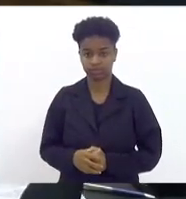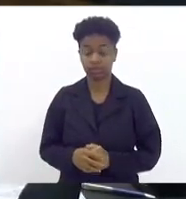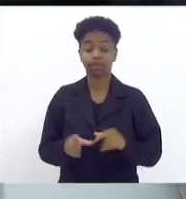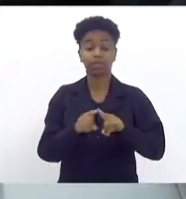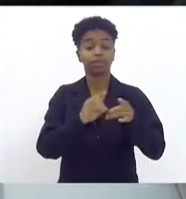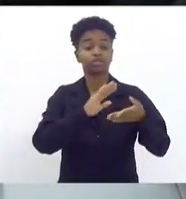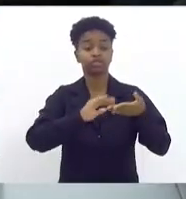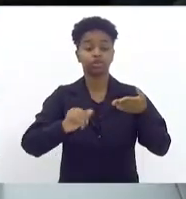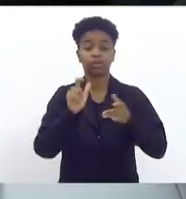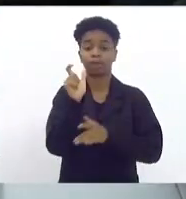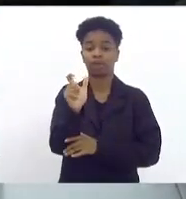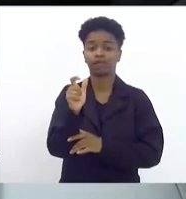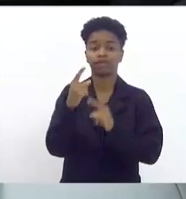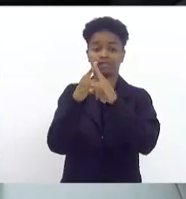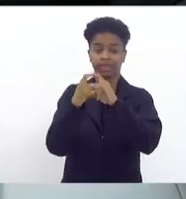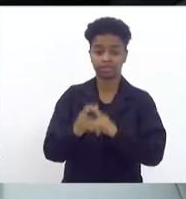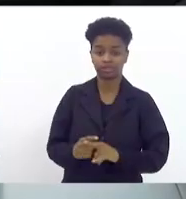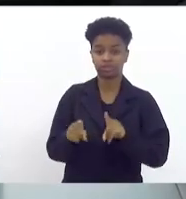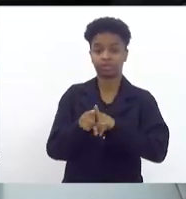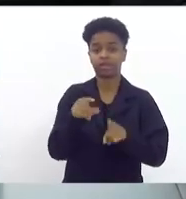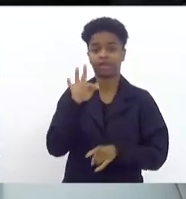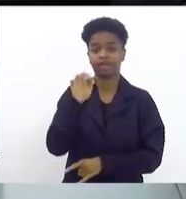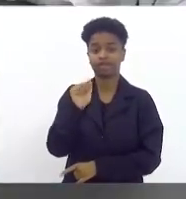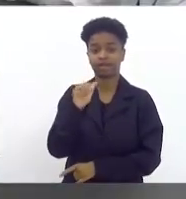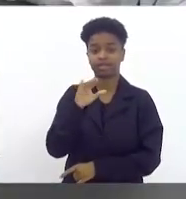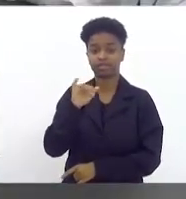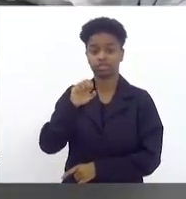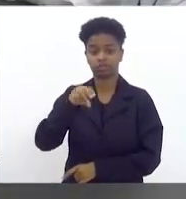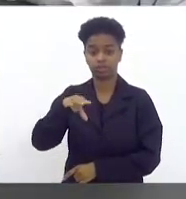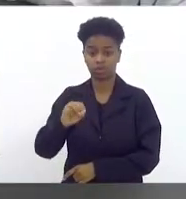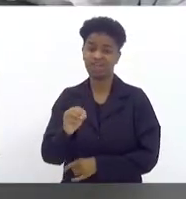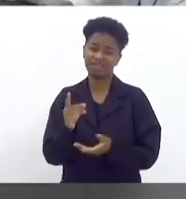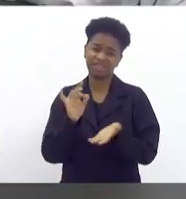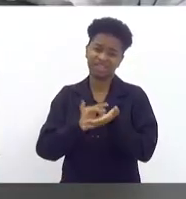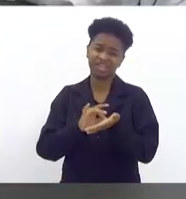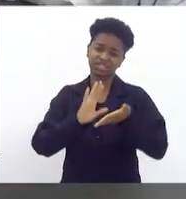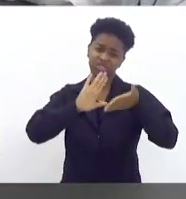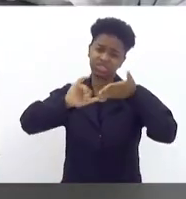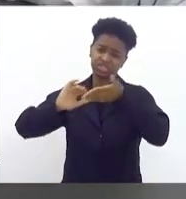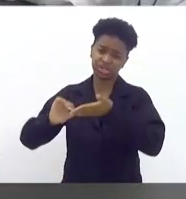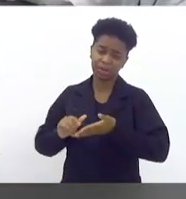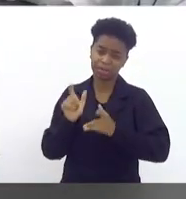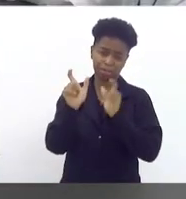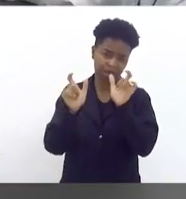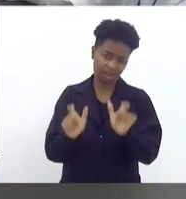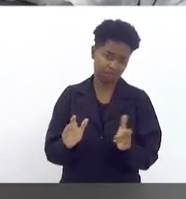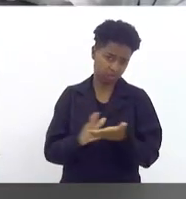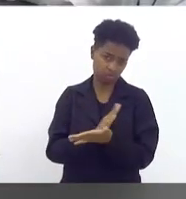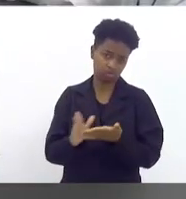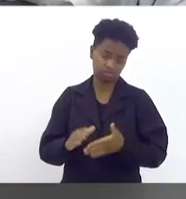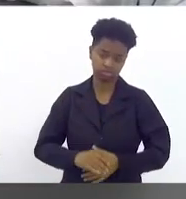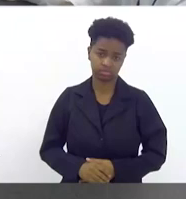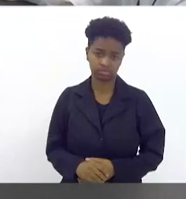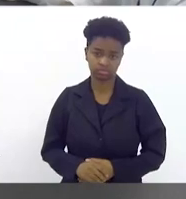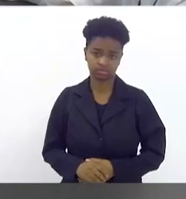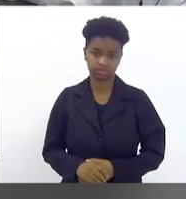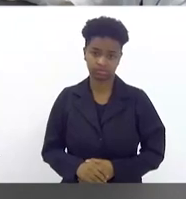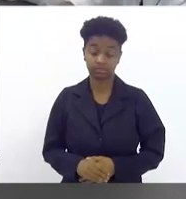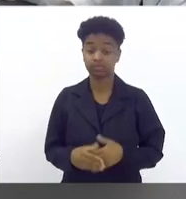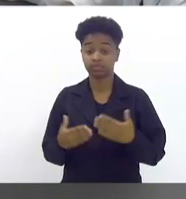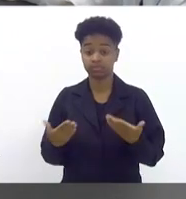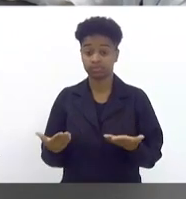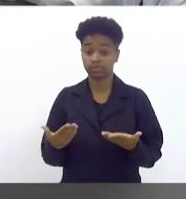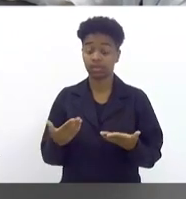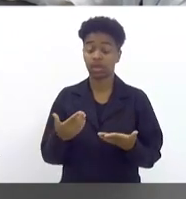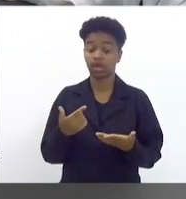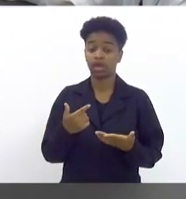Tirou nazismo e fascismo. Tirou nazismo e fascismo. Ela tirou, na verdade, foi uma supressão de palavras. Tirou nazismo e fascismo e tirou armas. O que eu sustentei